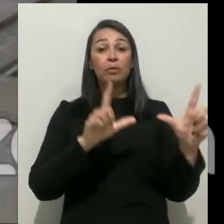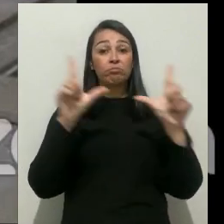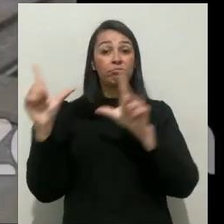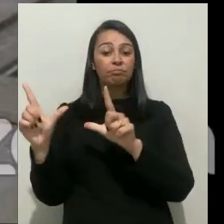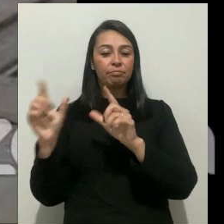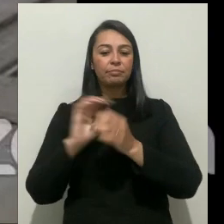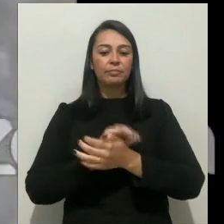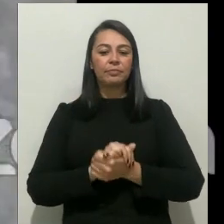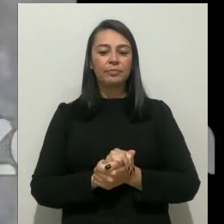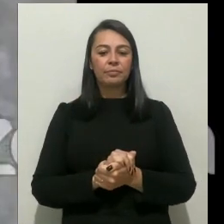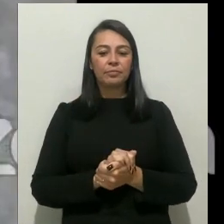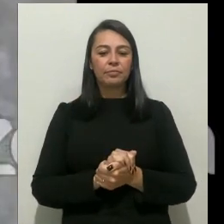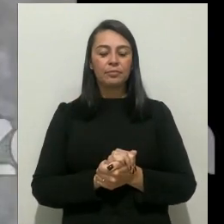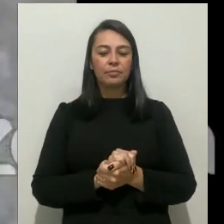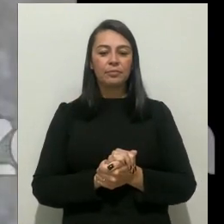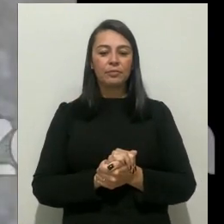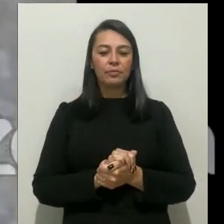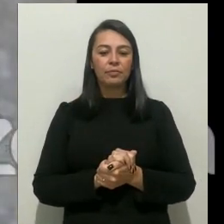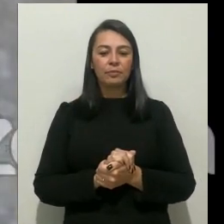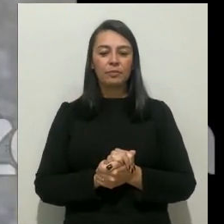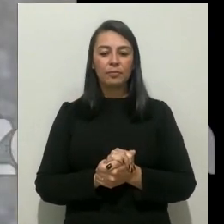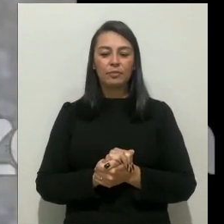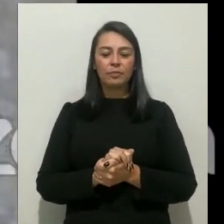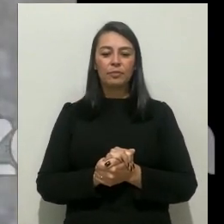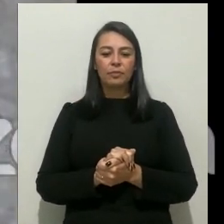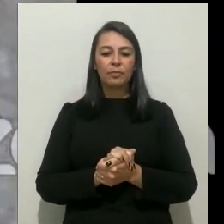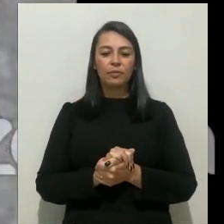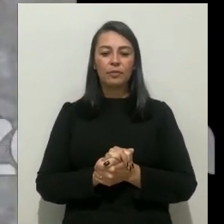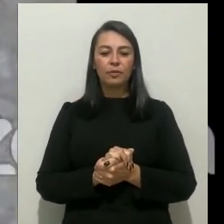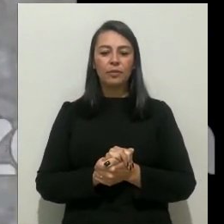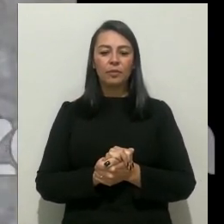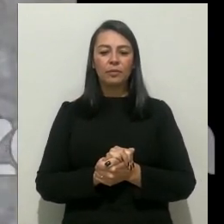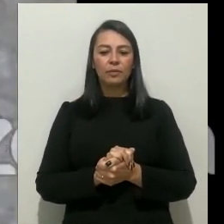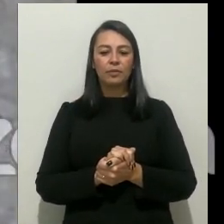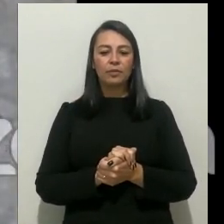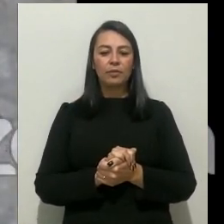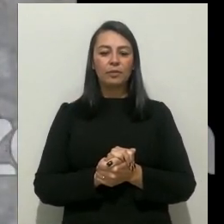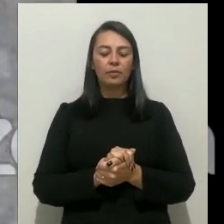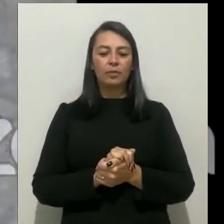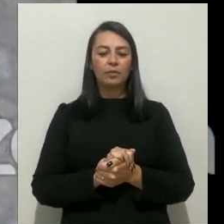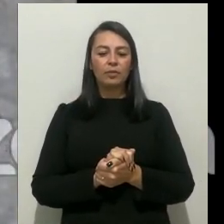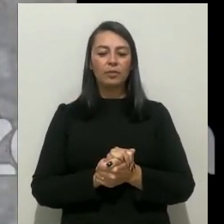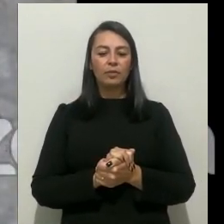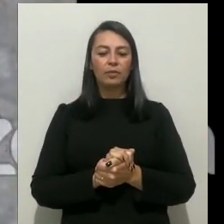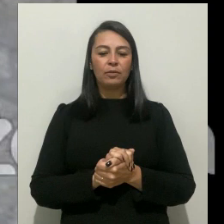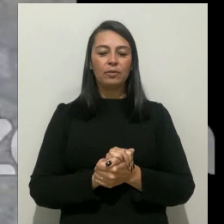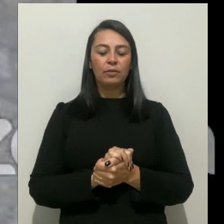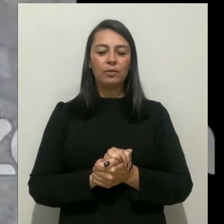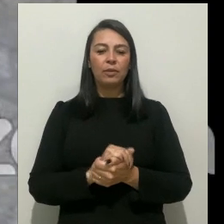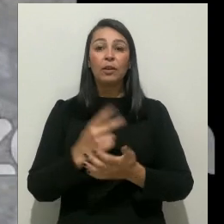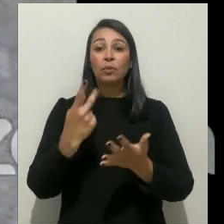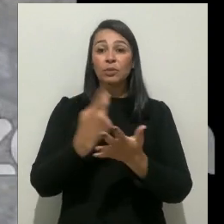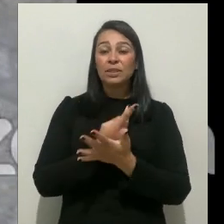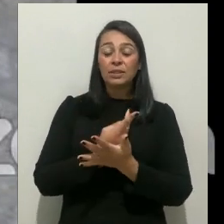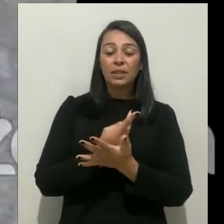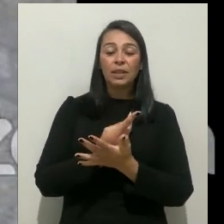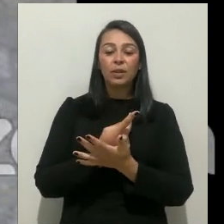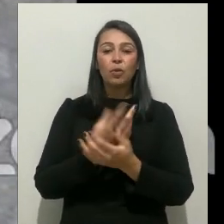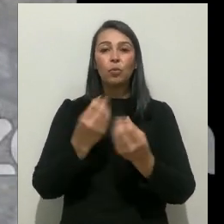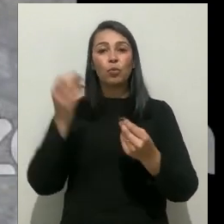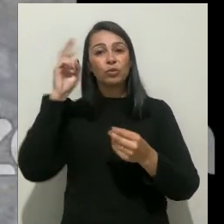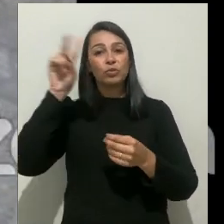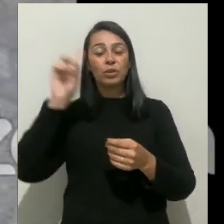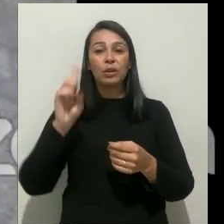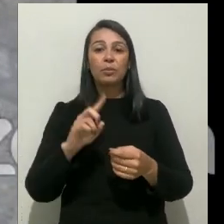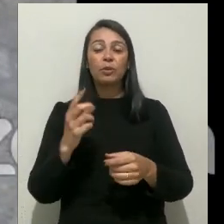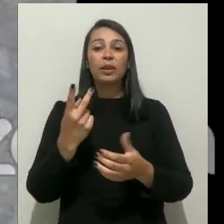por favor. Isso foi um acontecimento que as pessoas não se recordam que aconteceu,